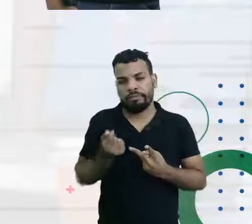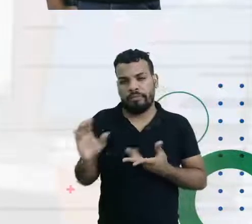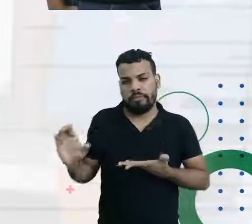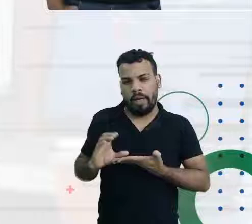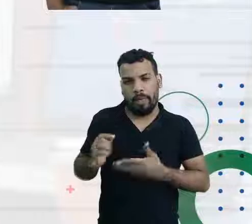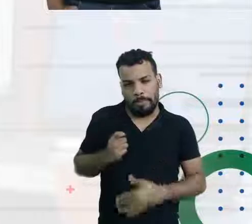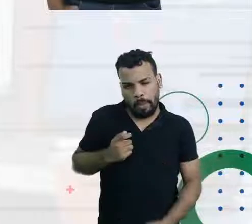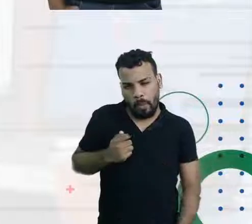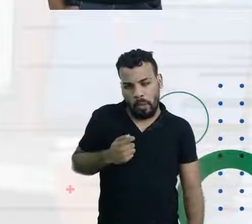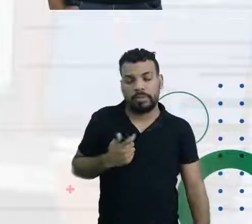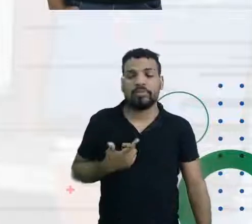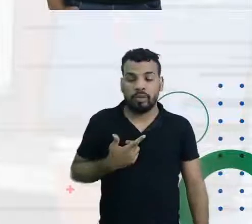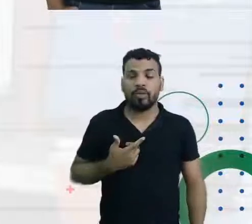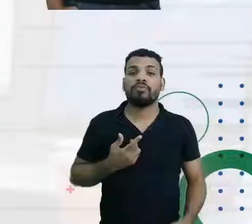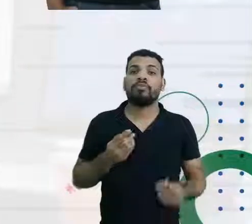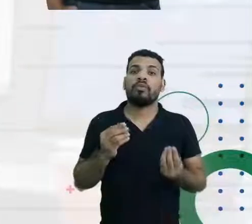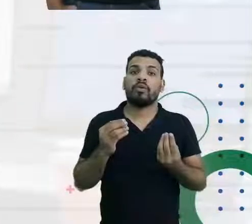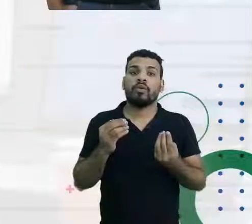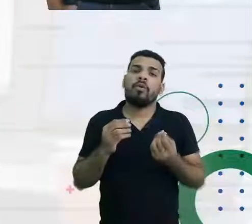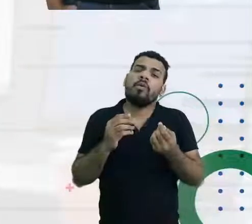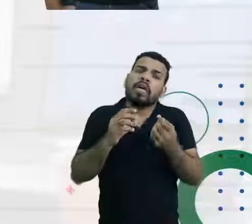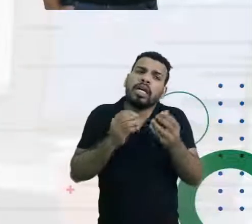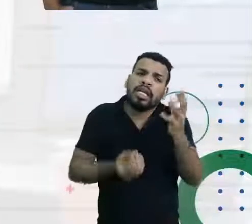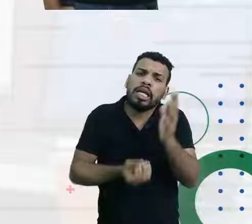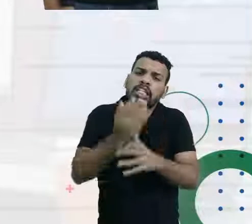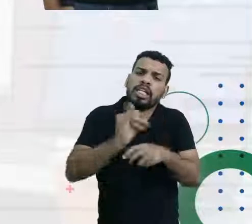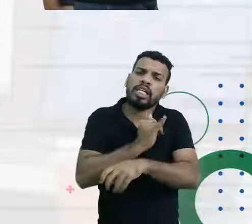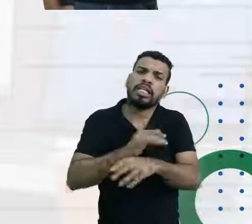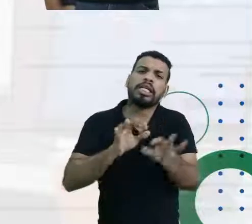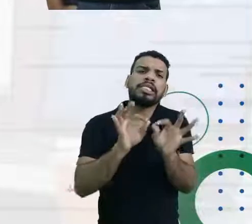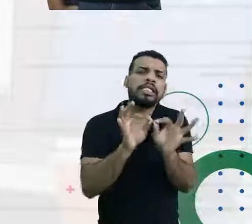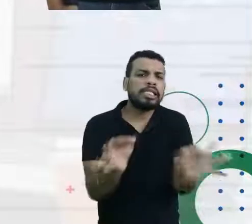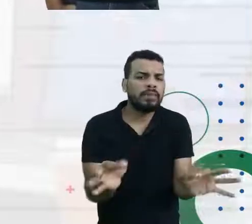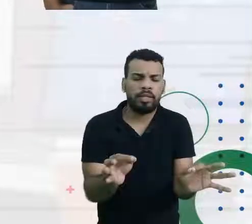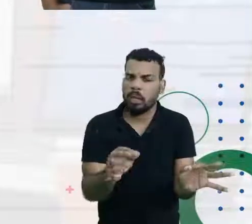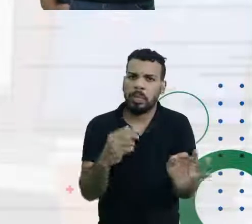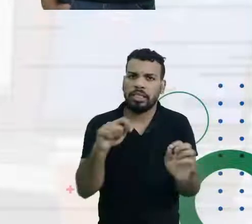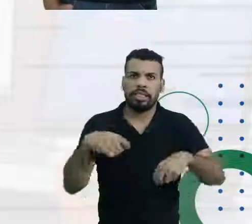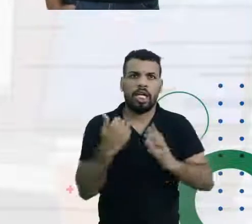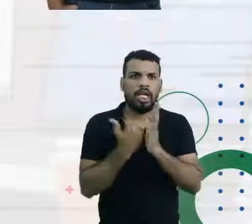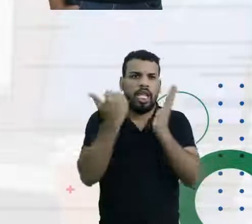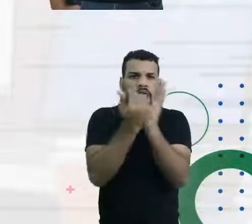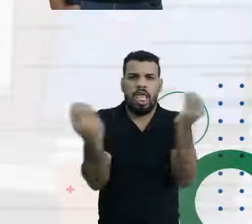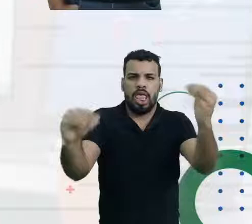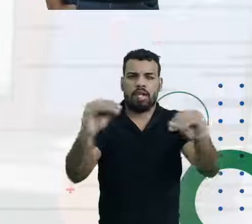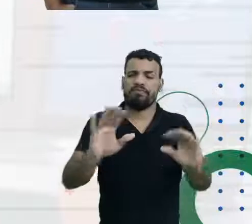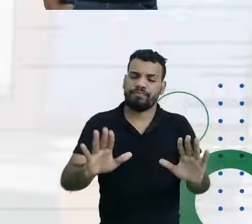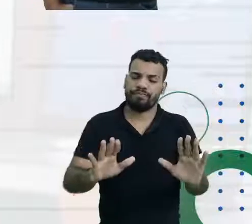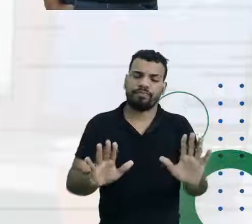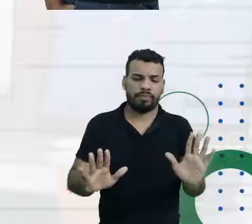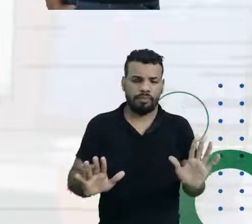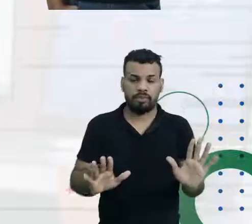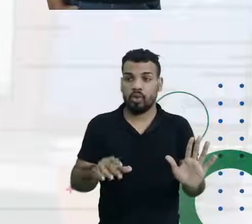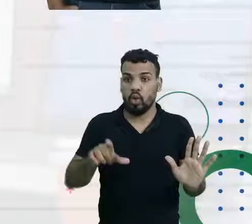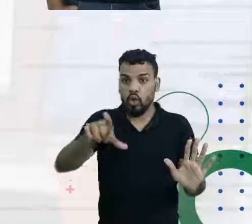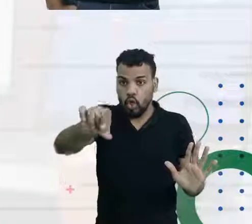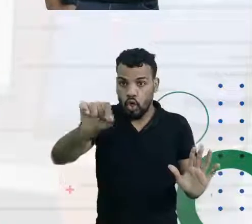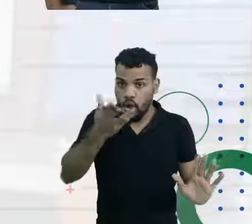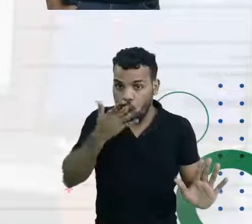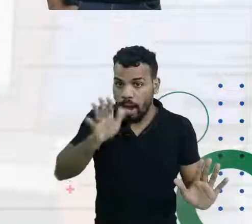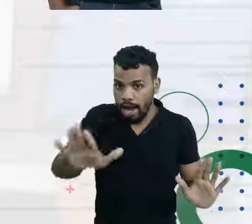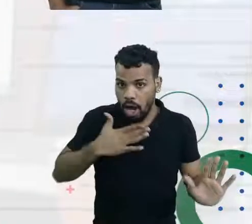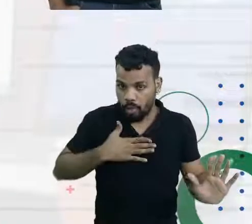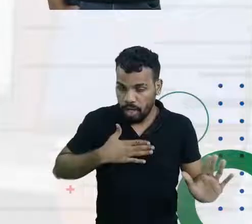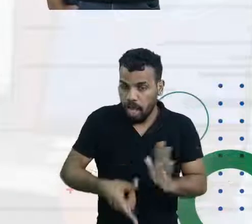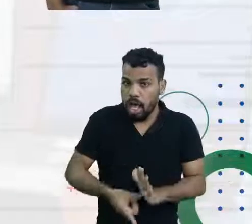reduzidas. Menos é mais, sempre, né? Antes de escolher as cores, leve em consideração tudo